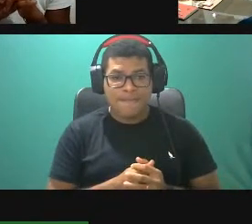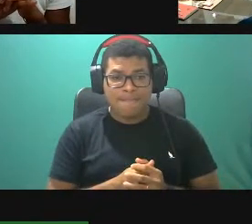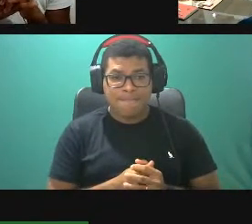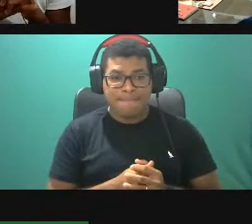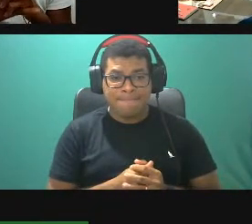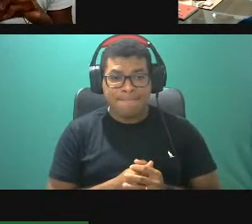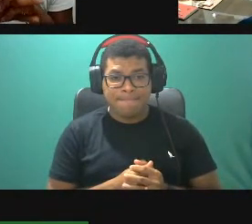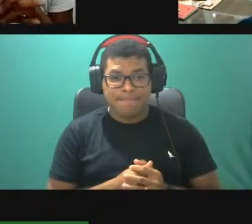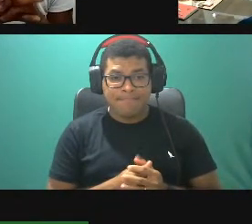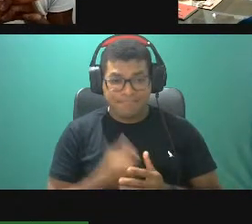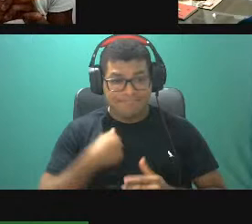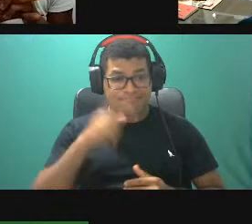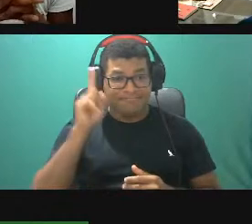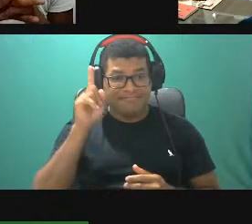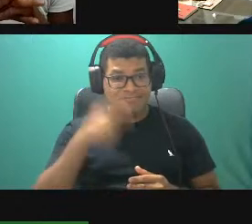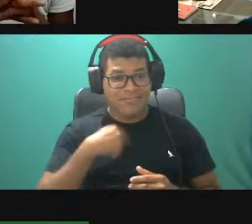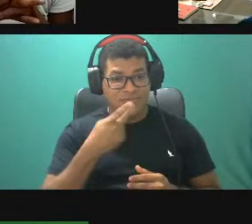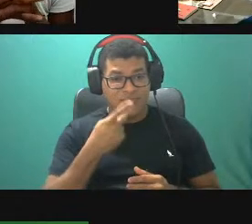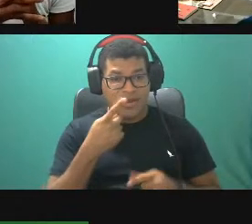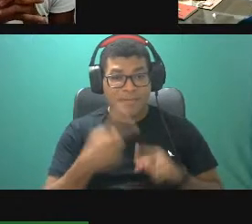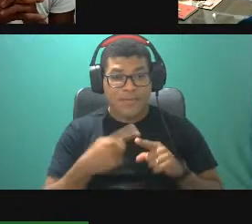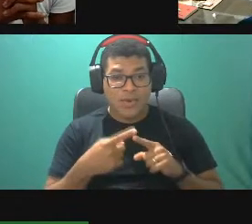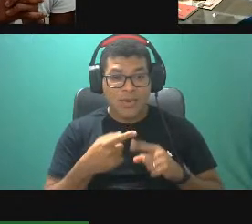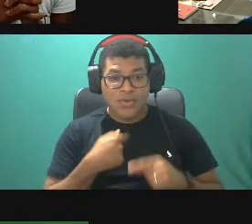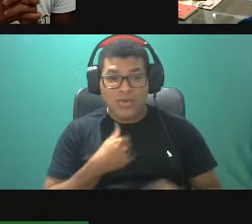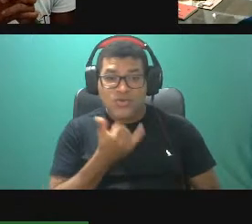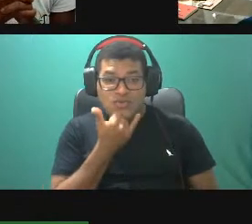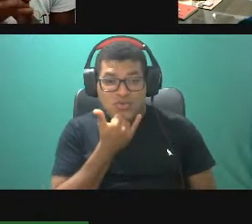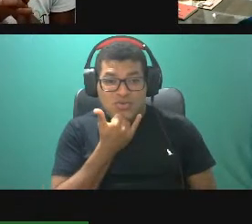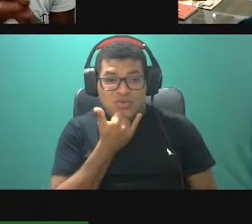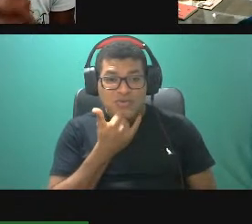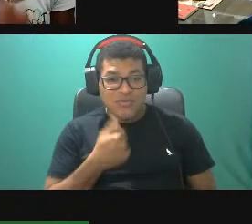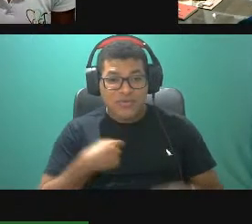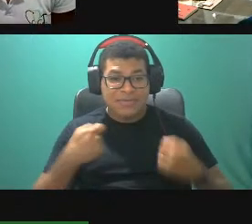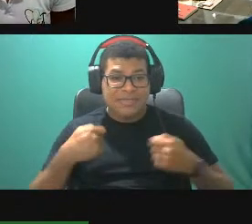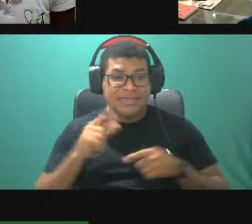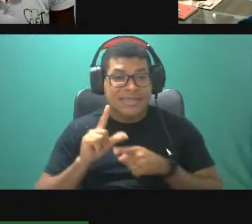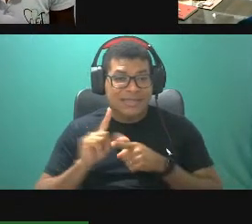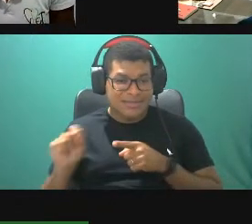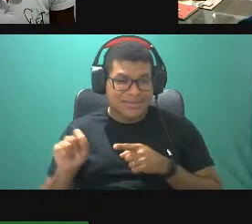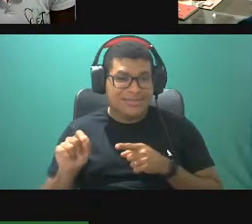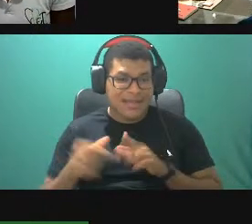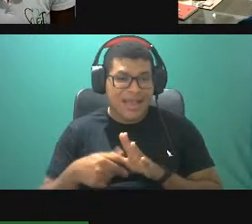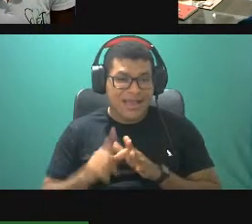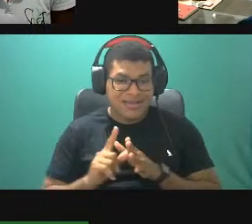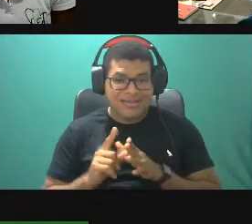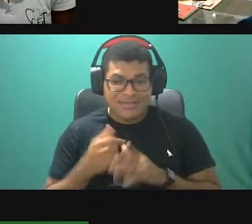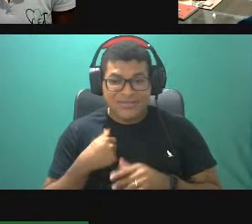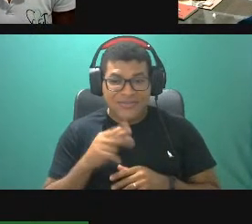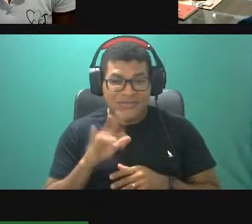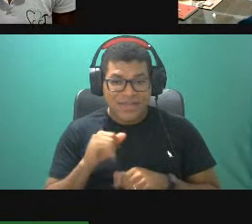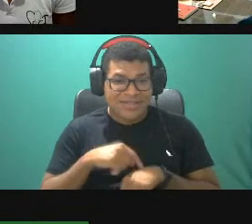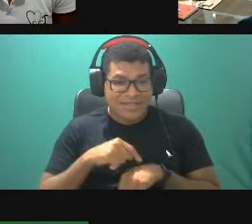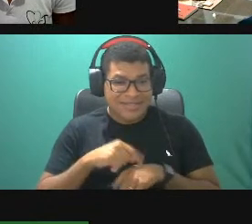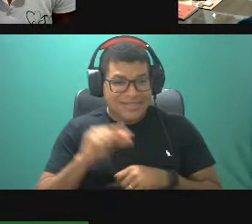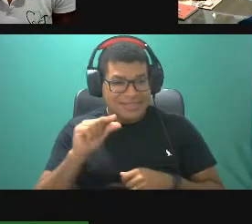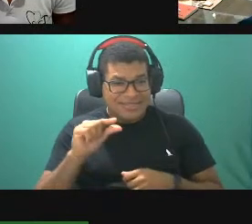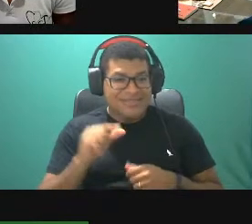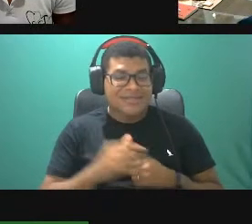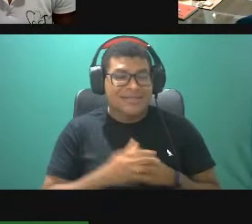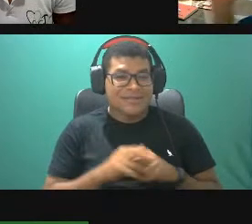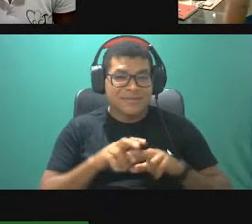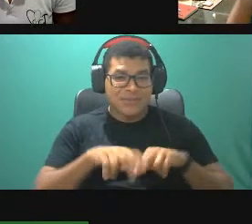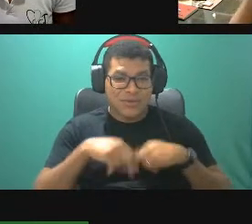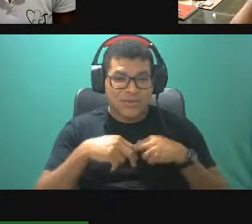Eu vou tomar a liberdade de falar, porque inclusive, já me desculpando, né, eu vou precisar sair em poucos minutinhos mesmo, né, por